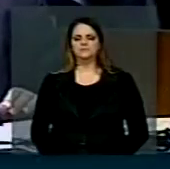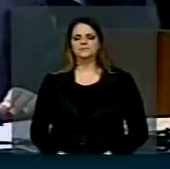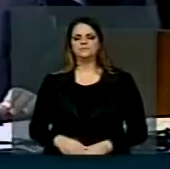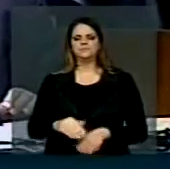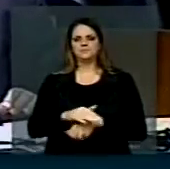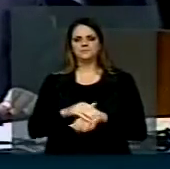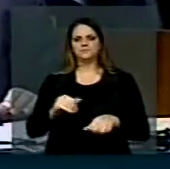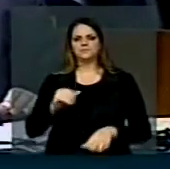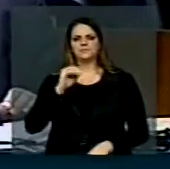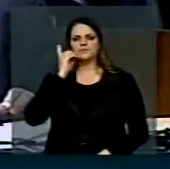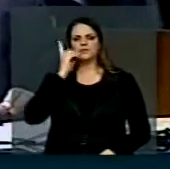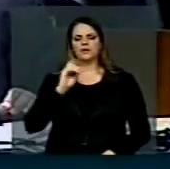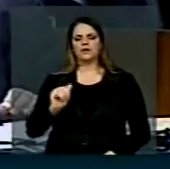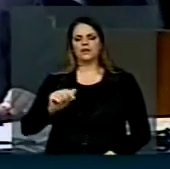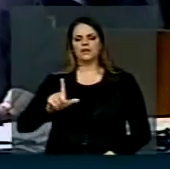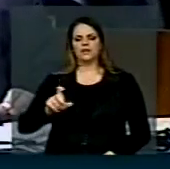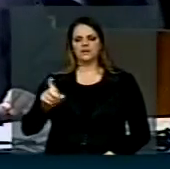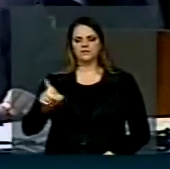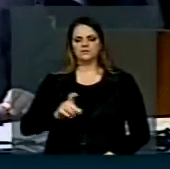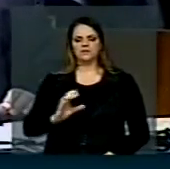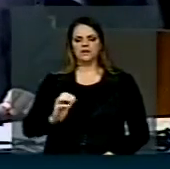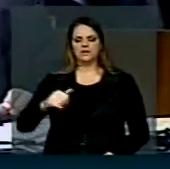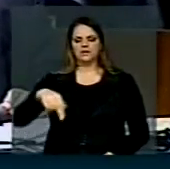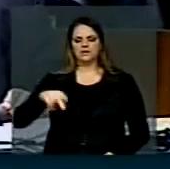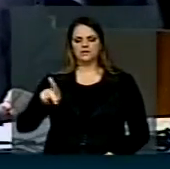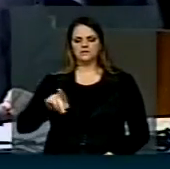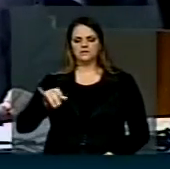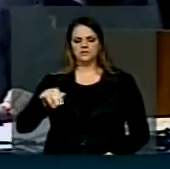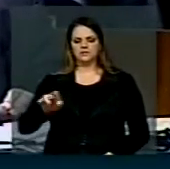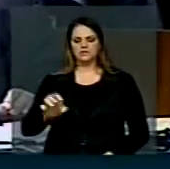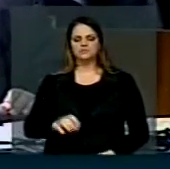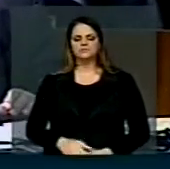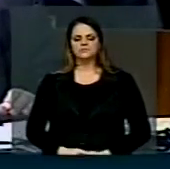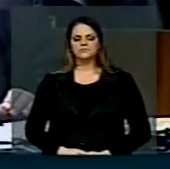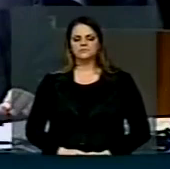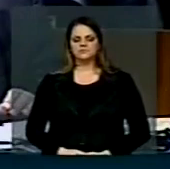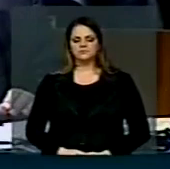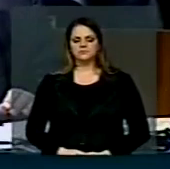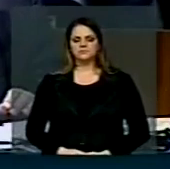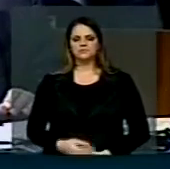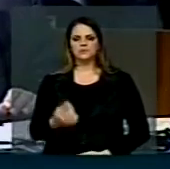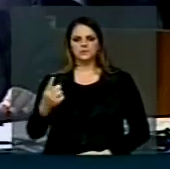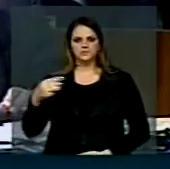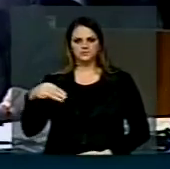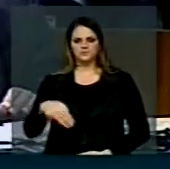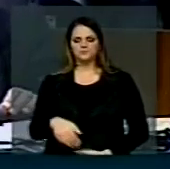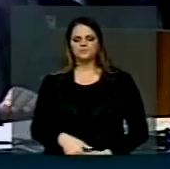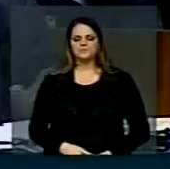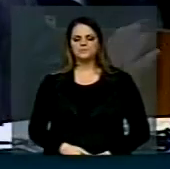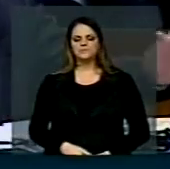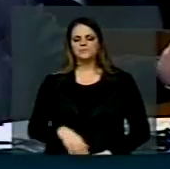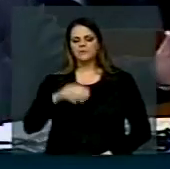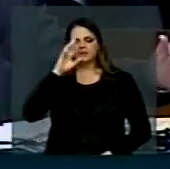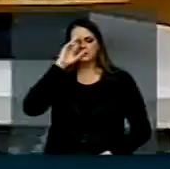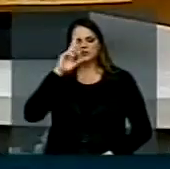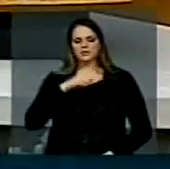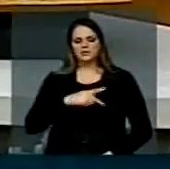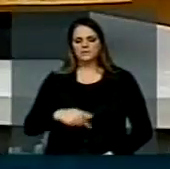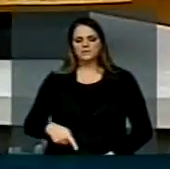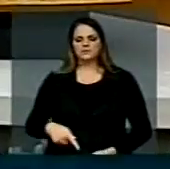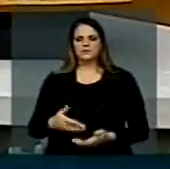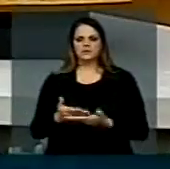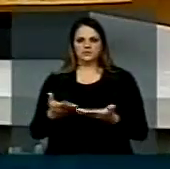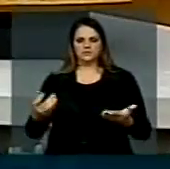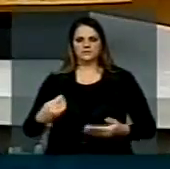Ronaldo Nogueira e Fábio Trato. Alex Candiani, Ronaldo Nogueira, um minuto. Senhor presidente, senhoras e